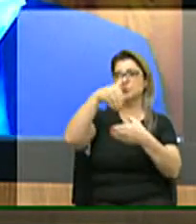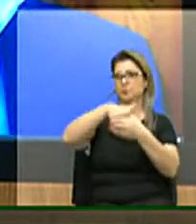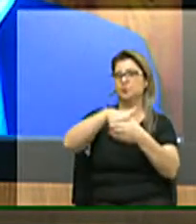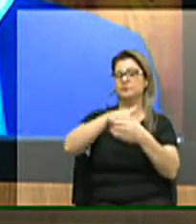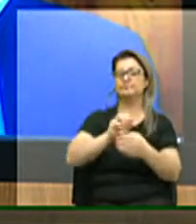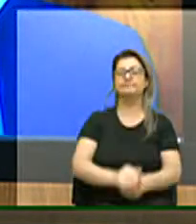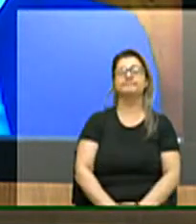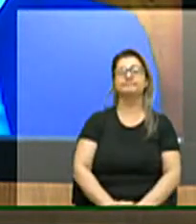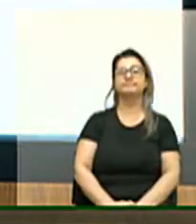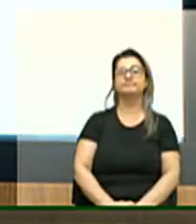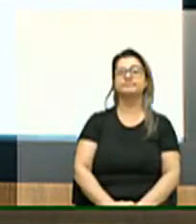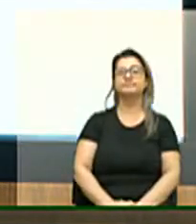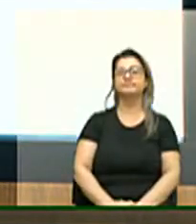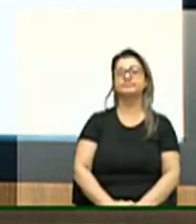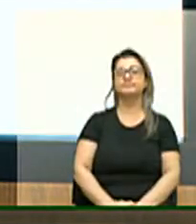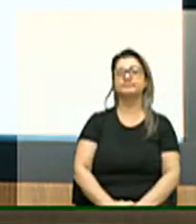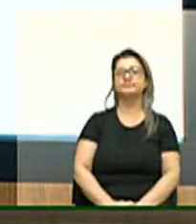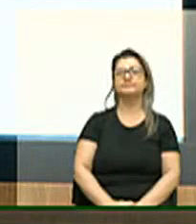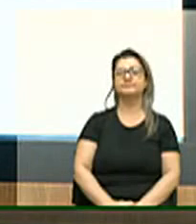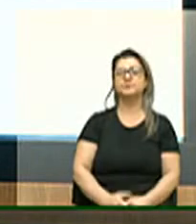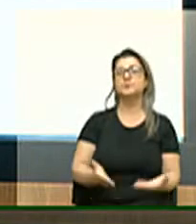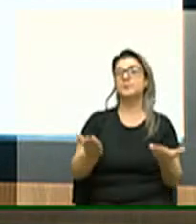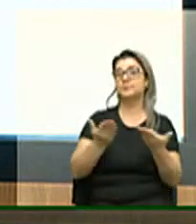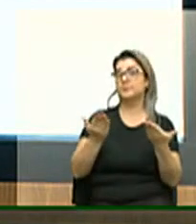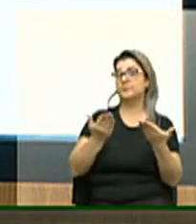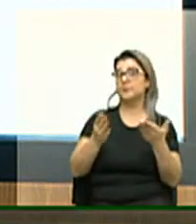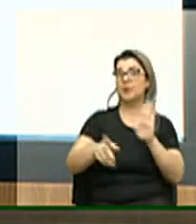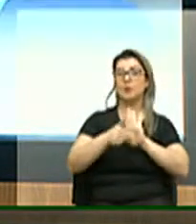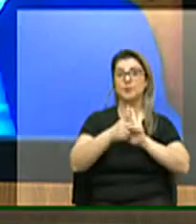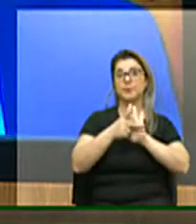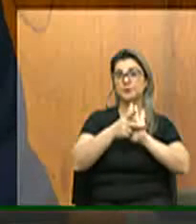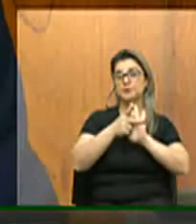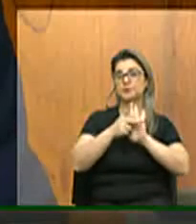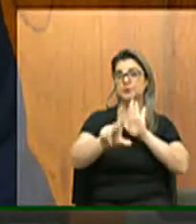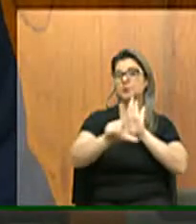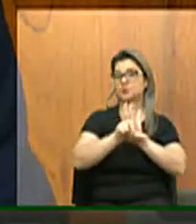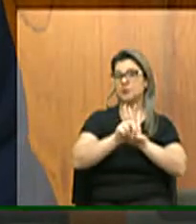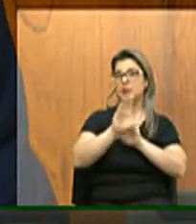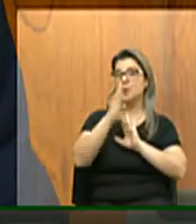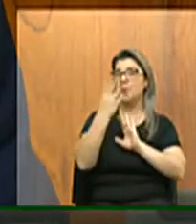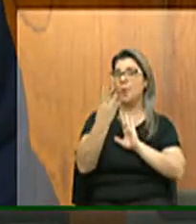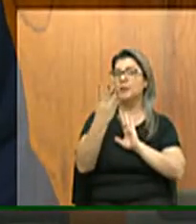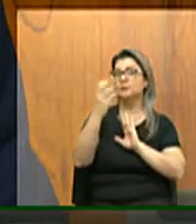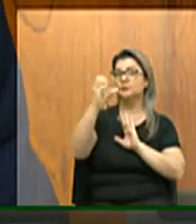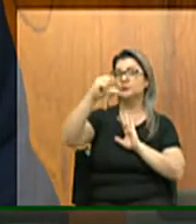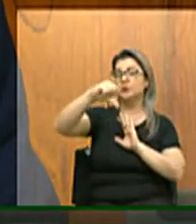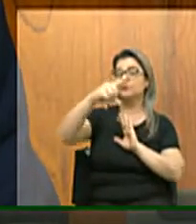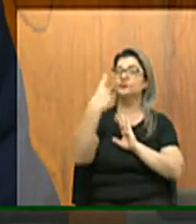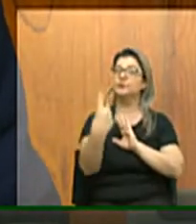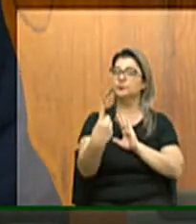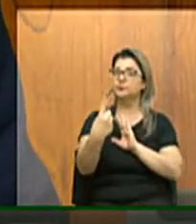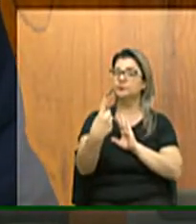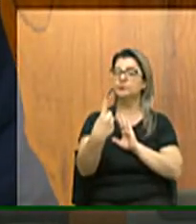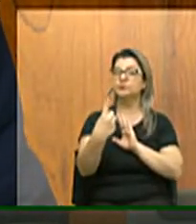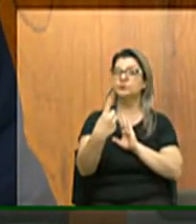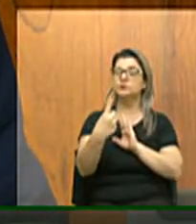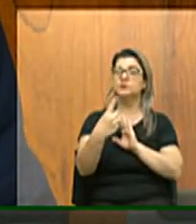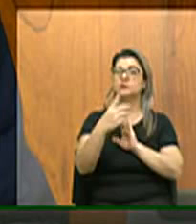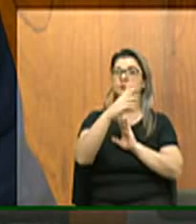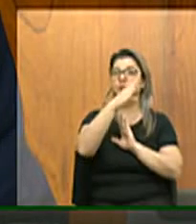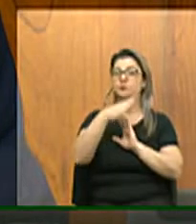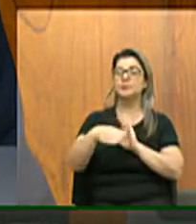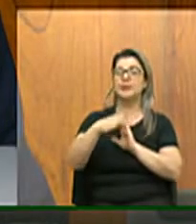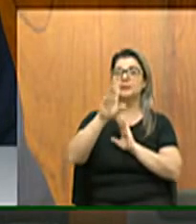Na ordem do dia... Projeto de Lei 491-2019, de autoria do Poder Executivo,